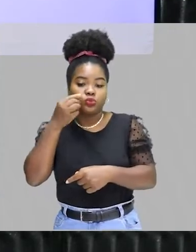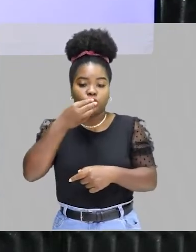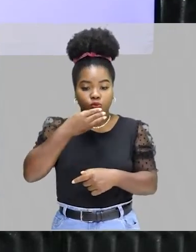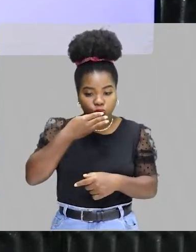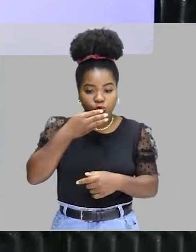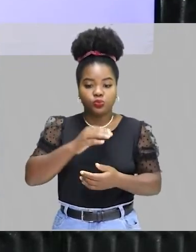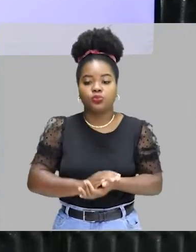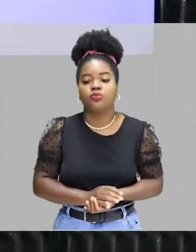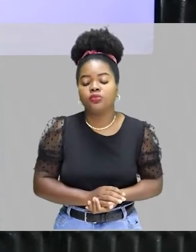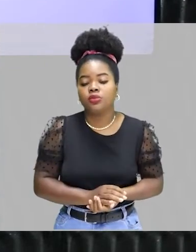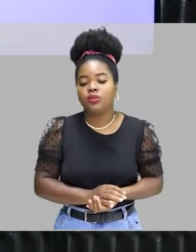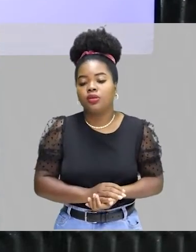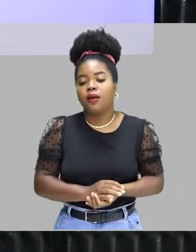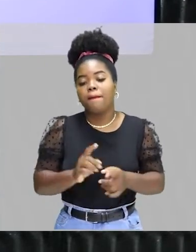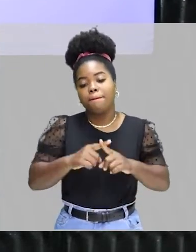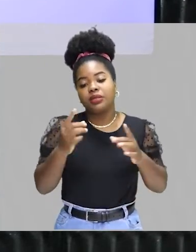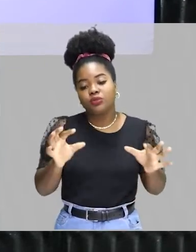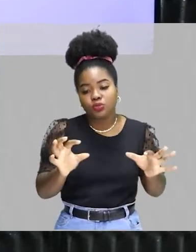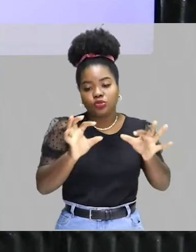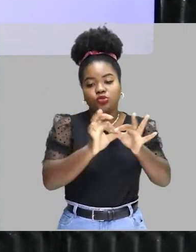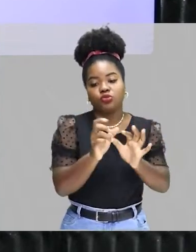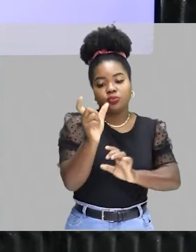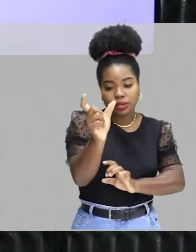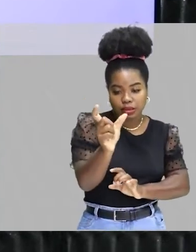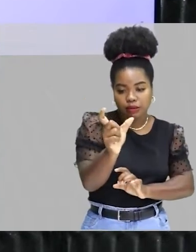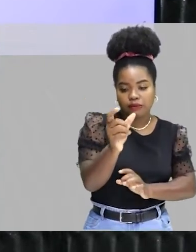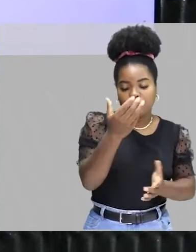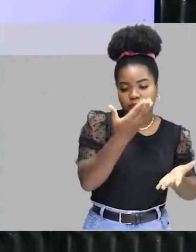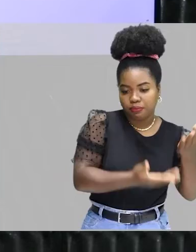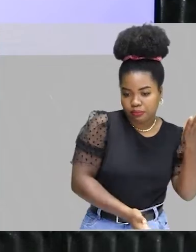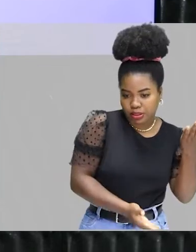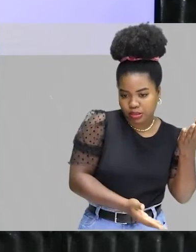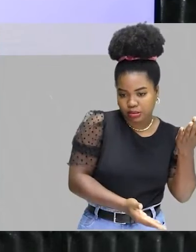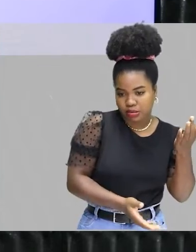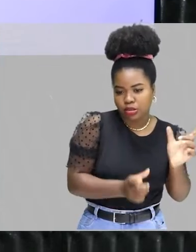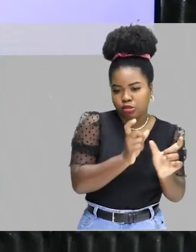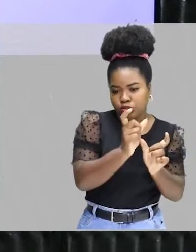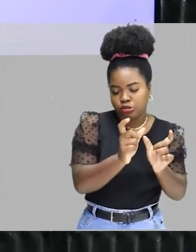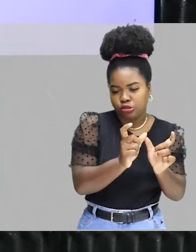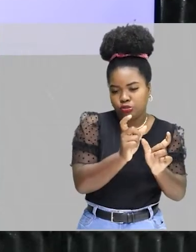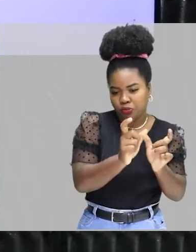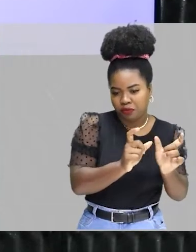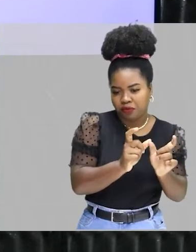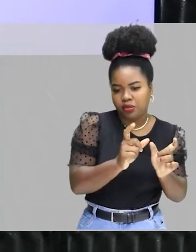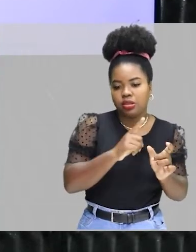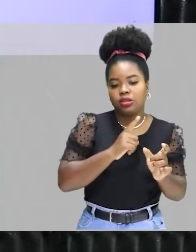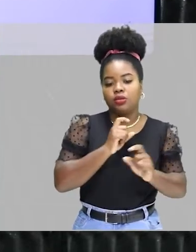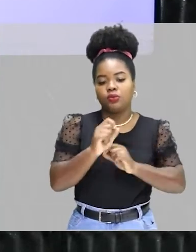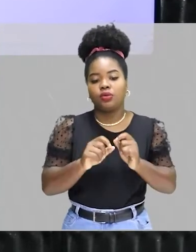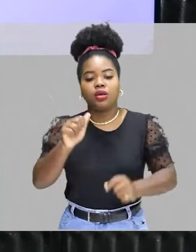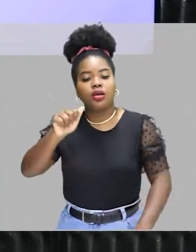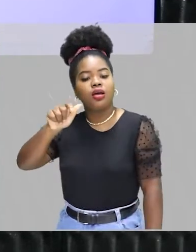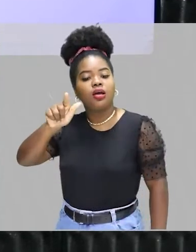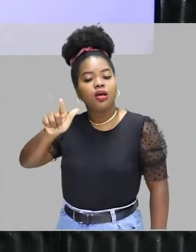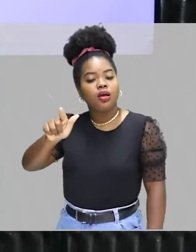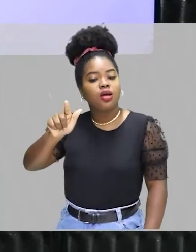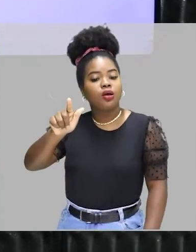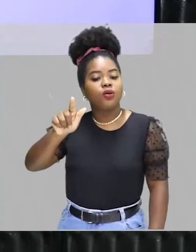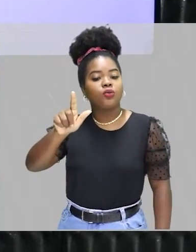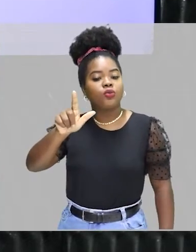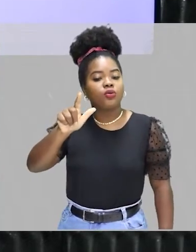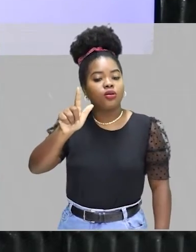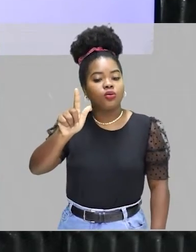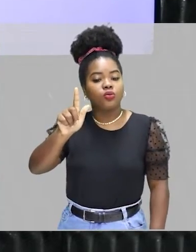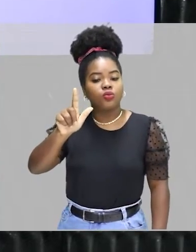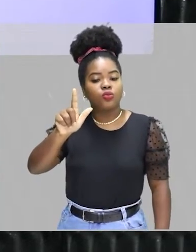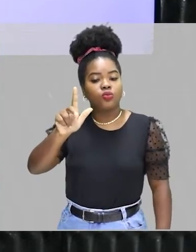junto palavras e existe perda de morfemas, aí eu tenho uma derivação por aglutinação. Aglutinar é misturar.